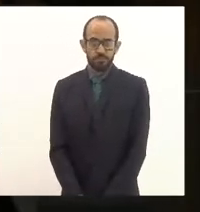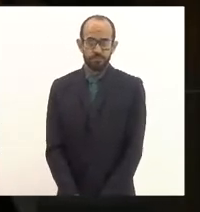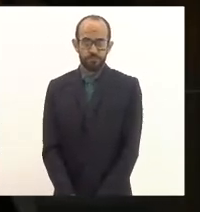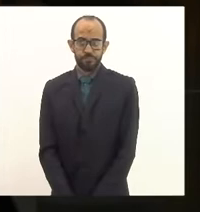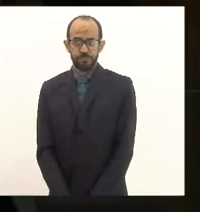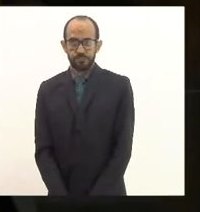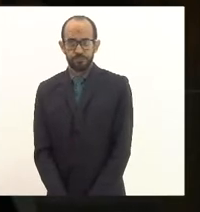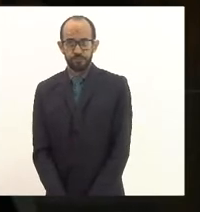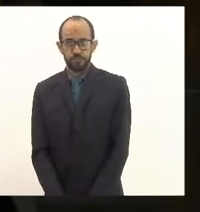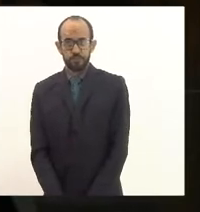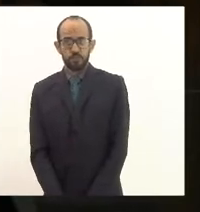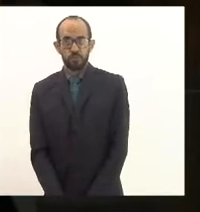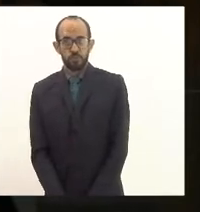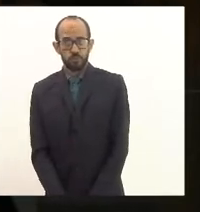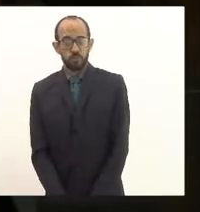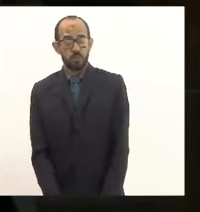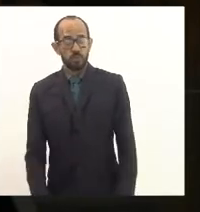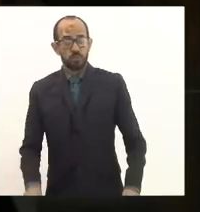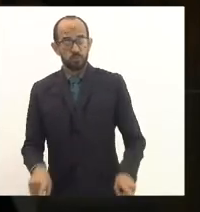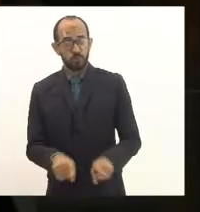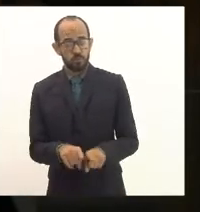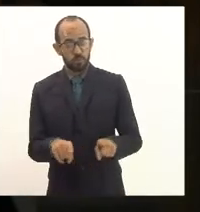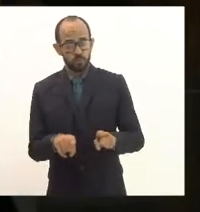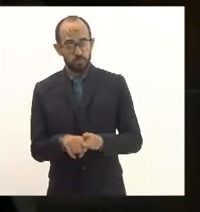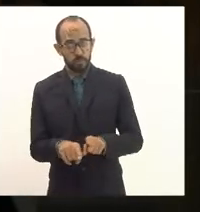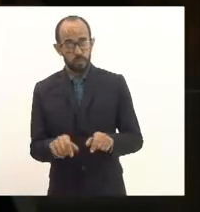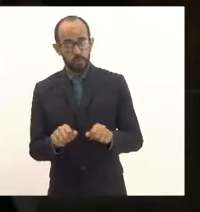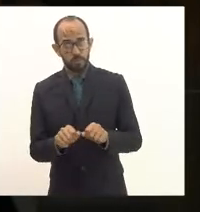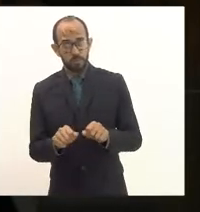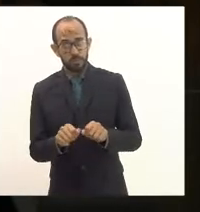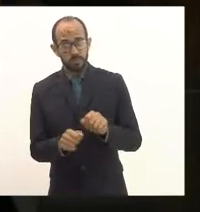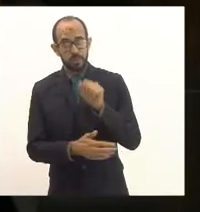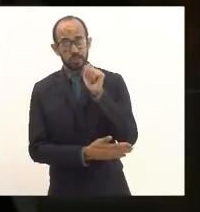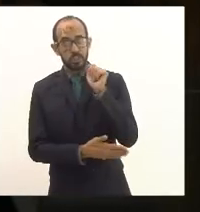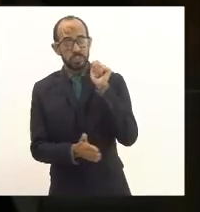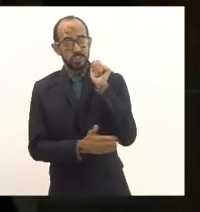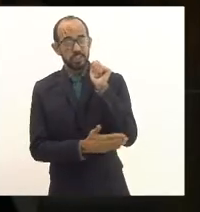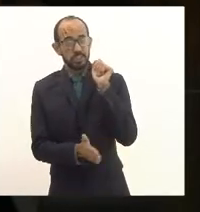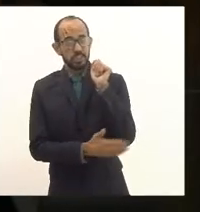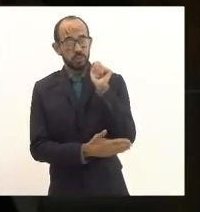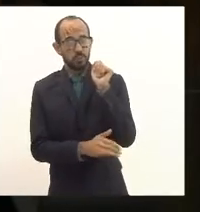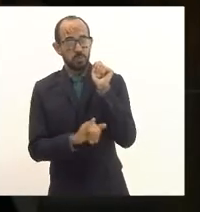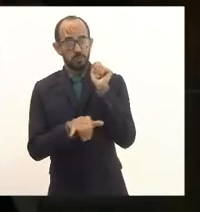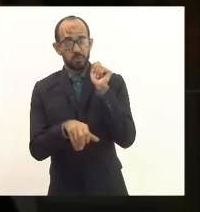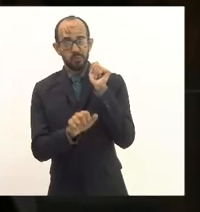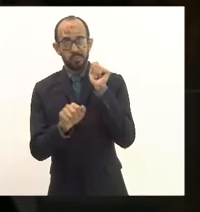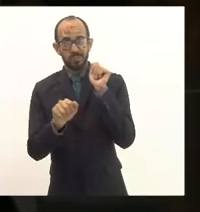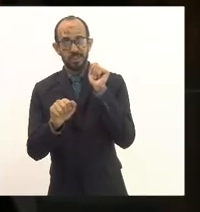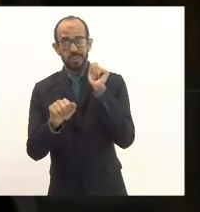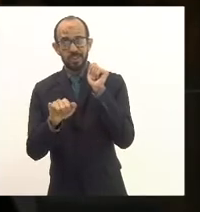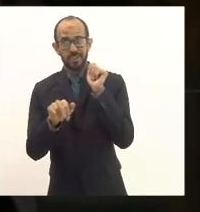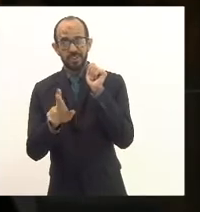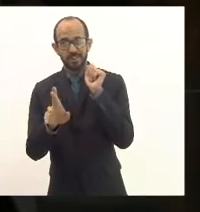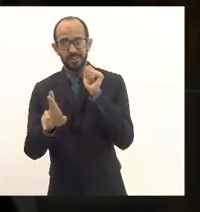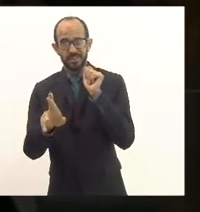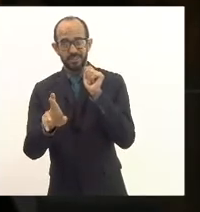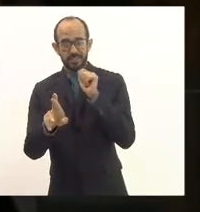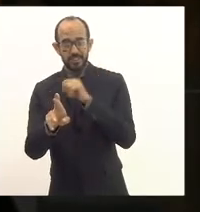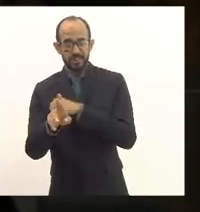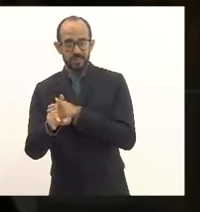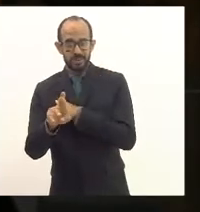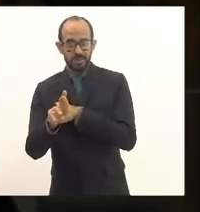Inclusive, para fazer ciúme ao Jair Bittencourt, mesmo no Noroeste